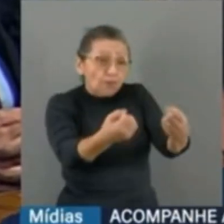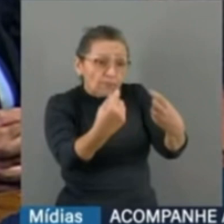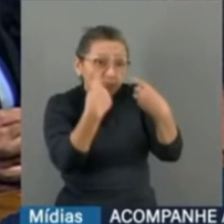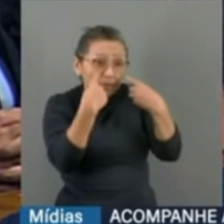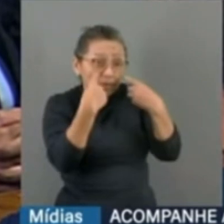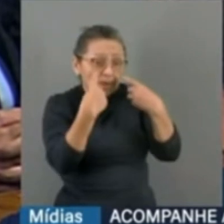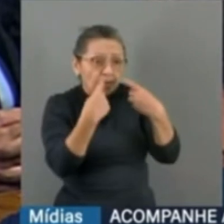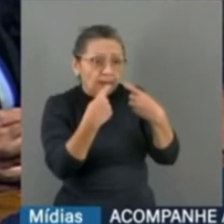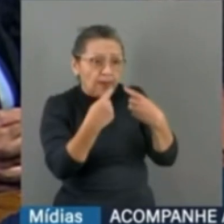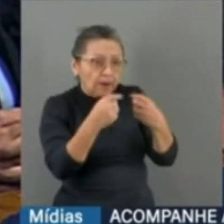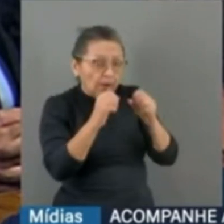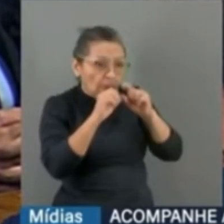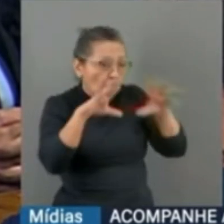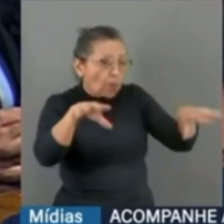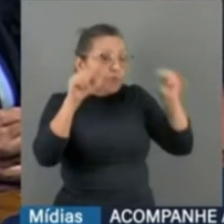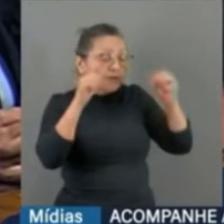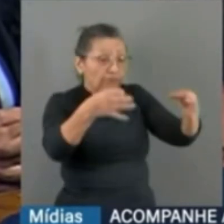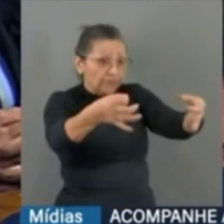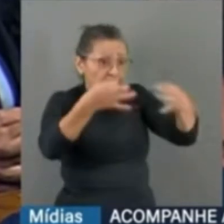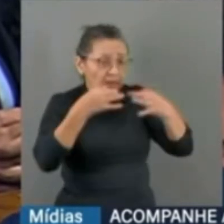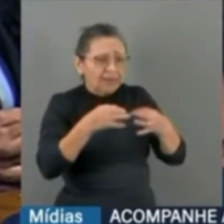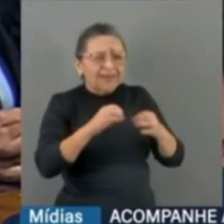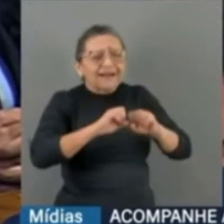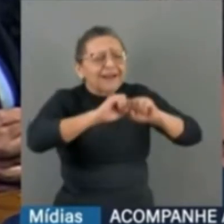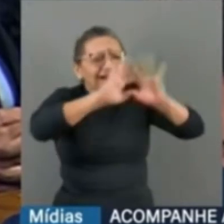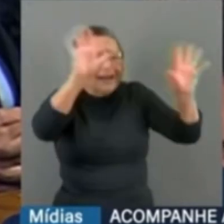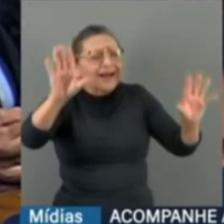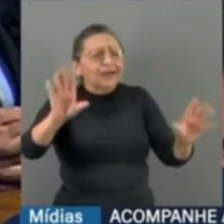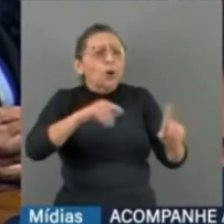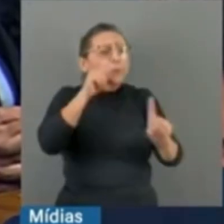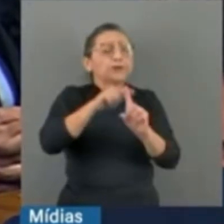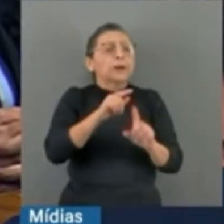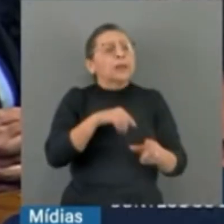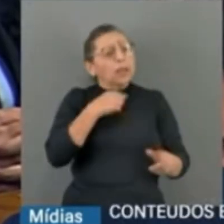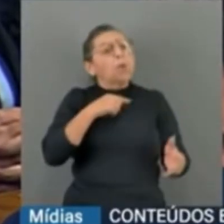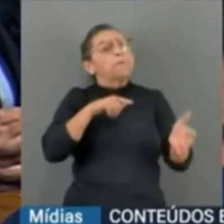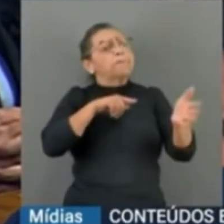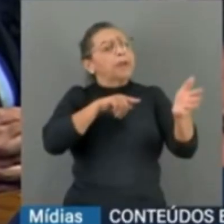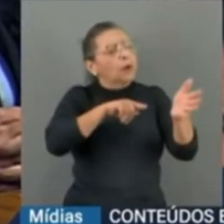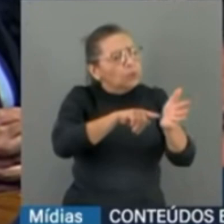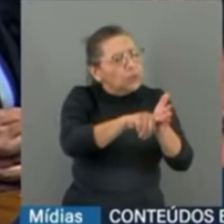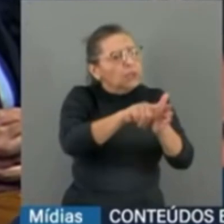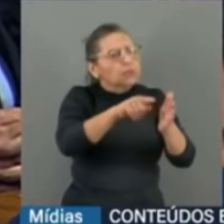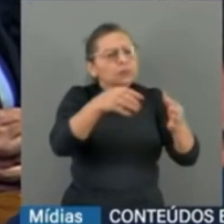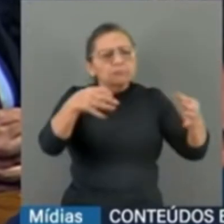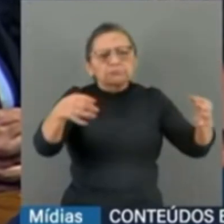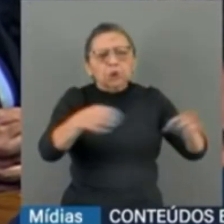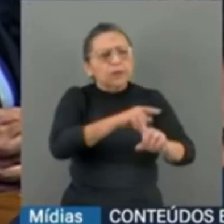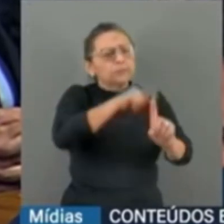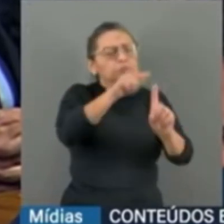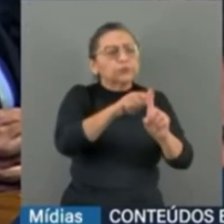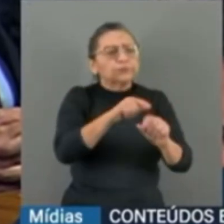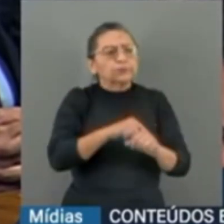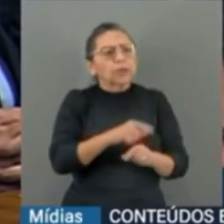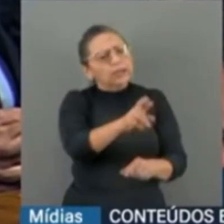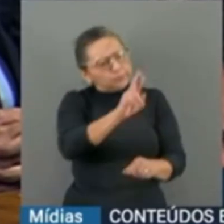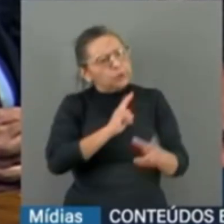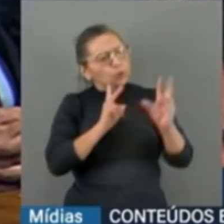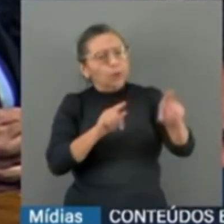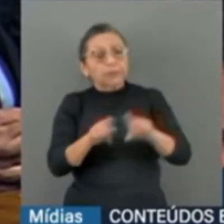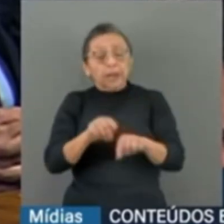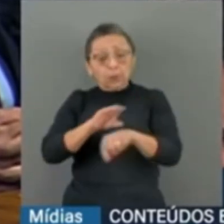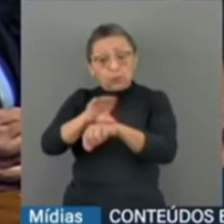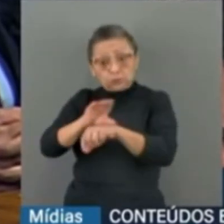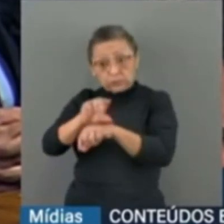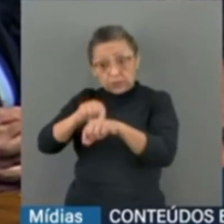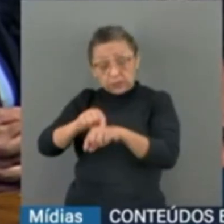didática e objetiva. A pergunta é objetiva, a resposta no mesmo tom. A Constituição determina que todos somos iguais perante a